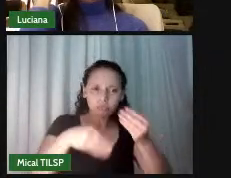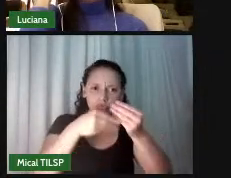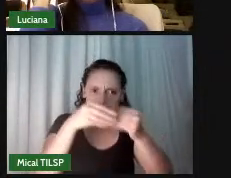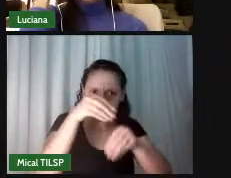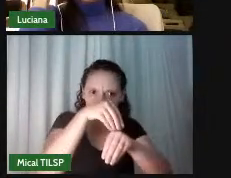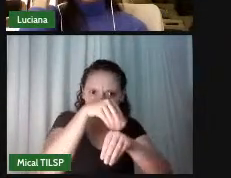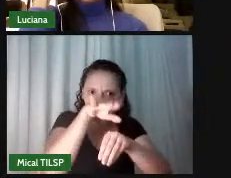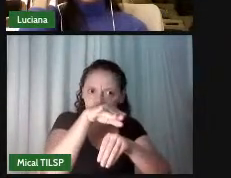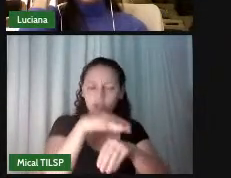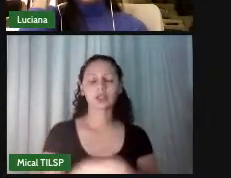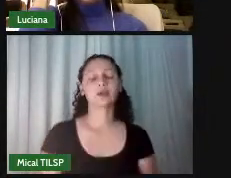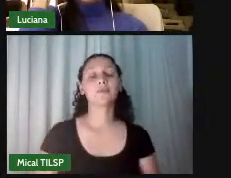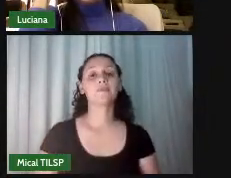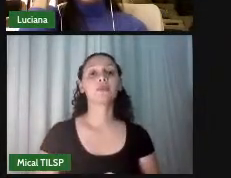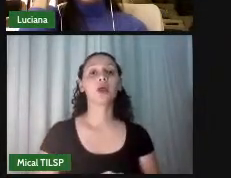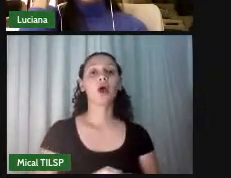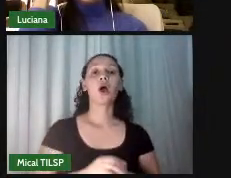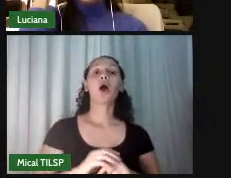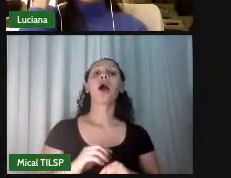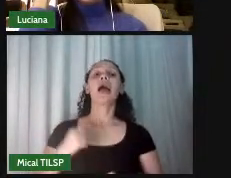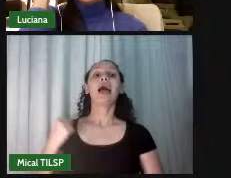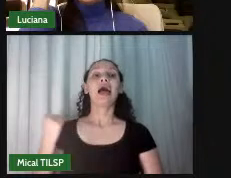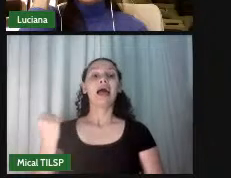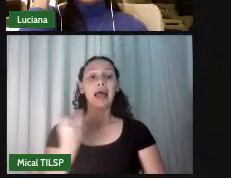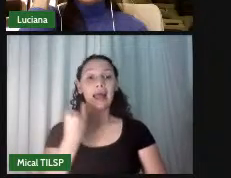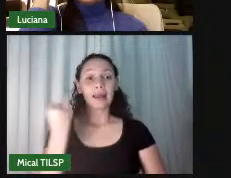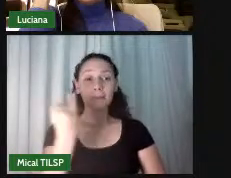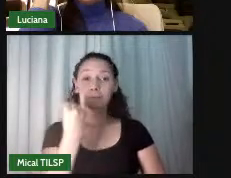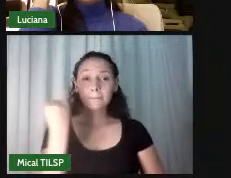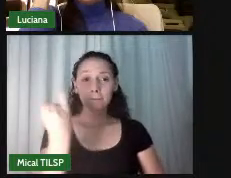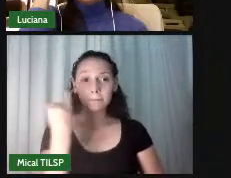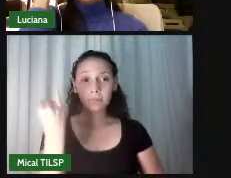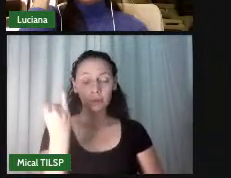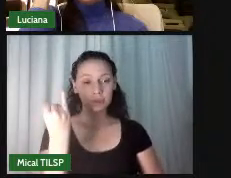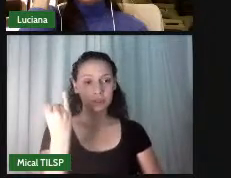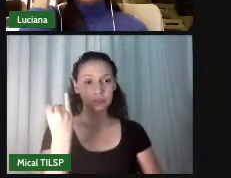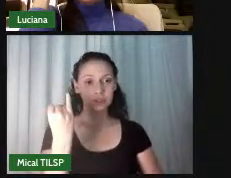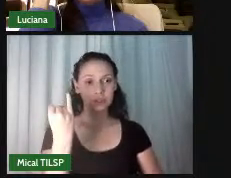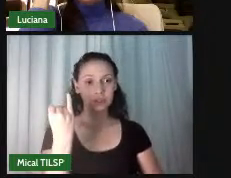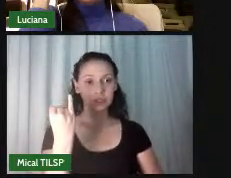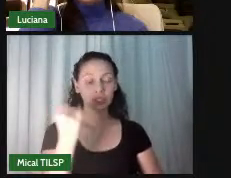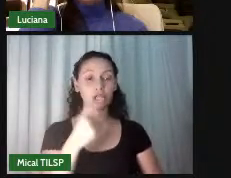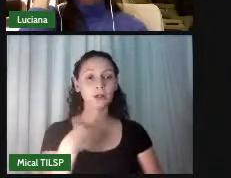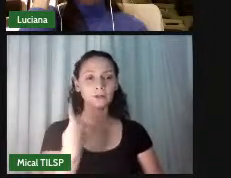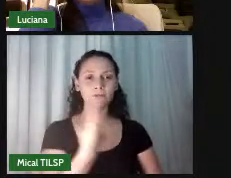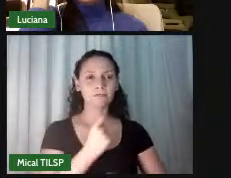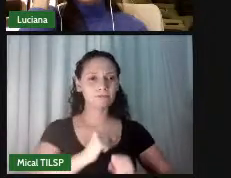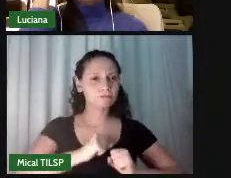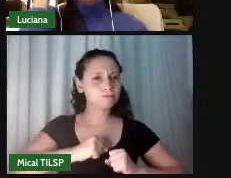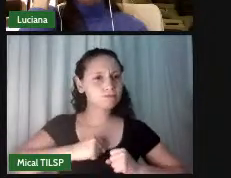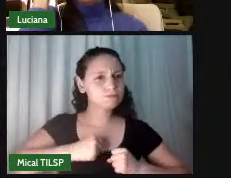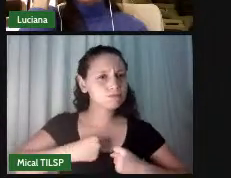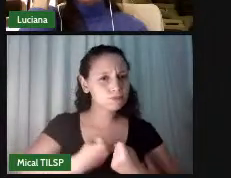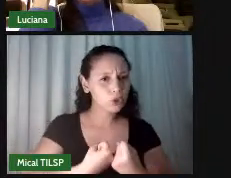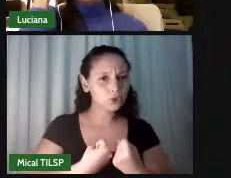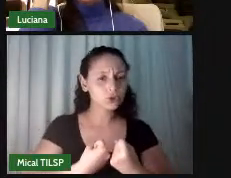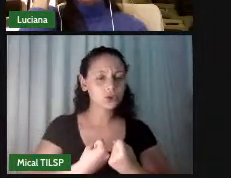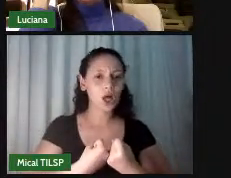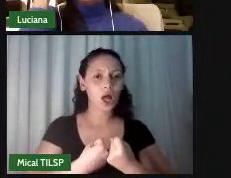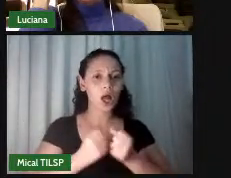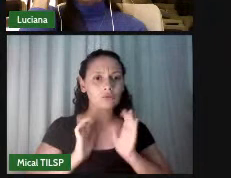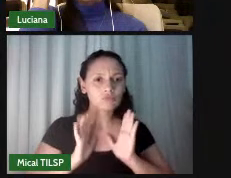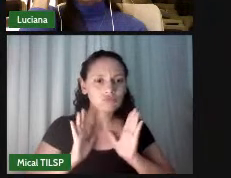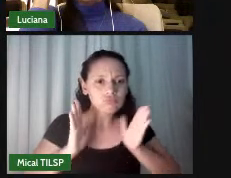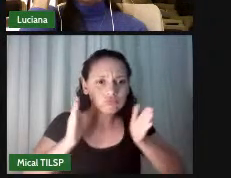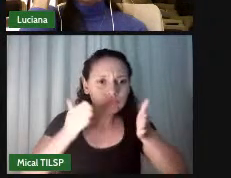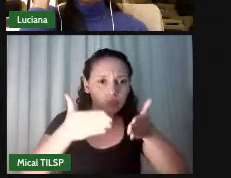pessoal, é importante nós brigarmos pelo nosso campo de atuação. Tá? Então, existe uma